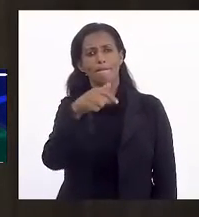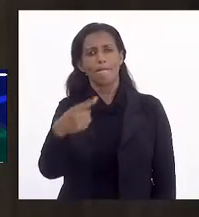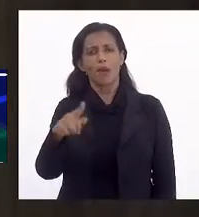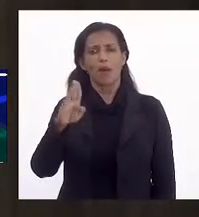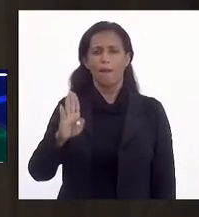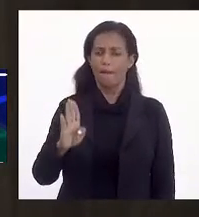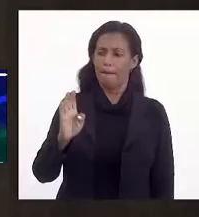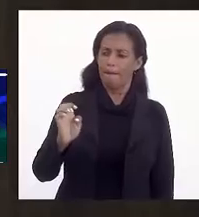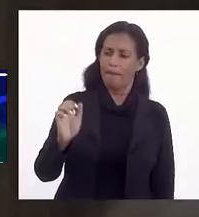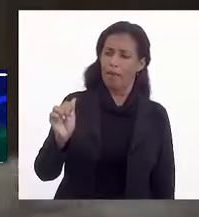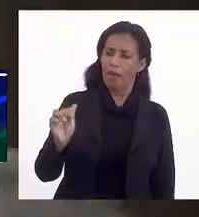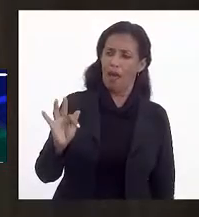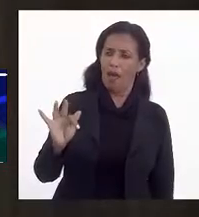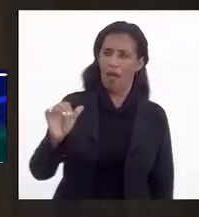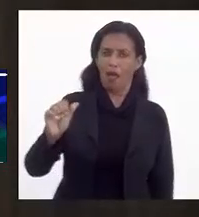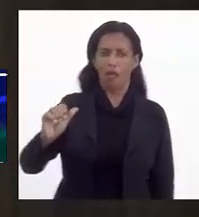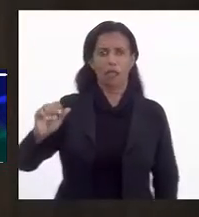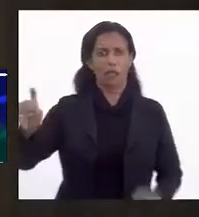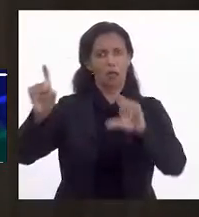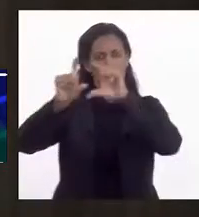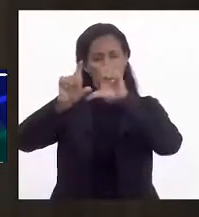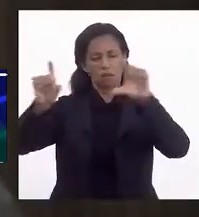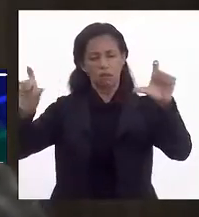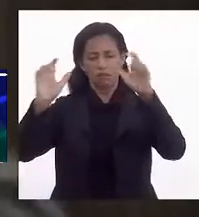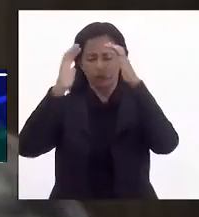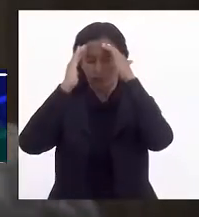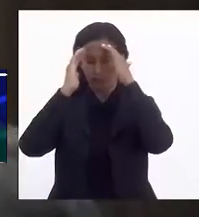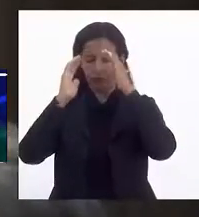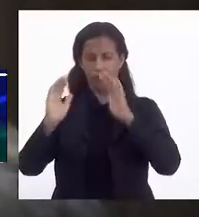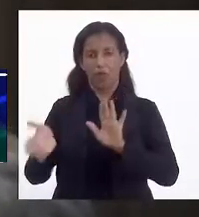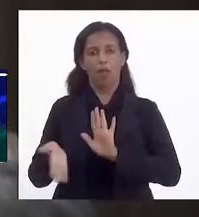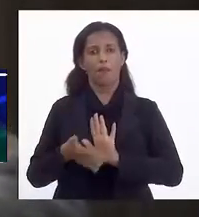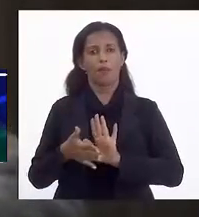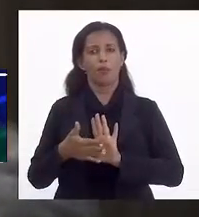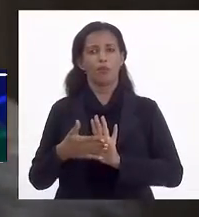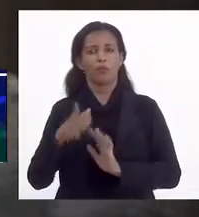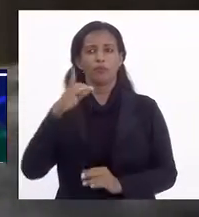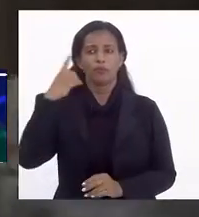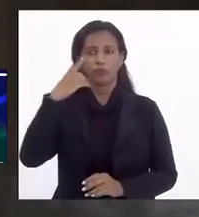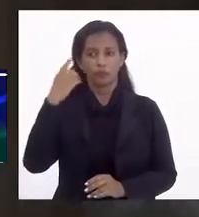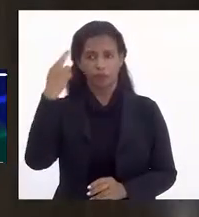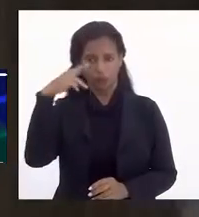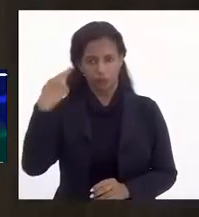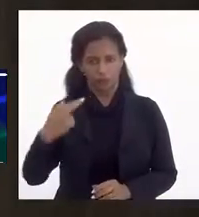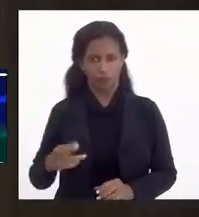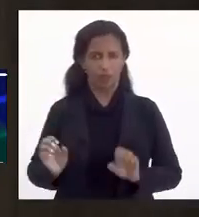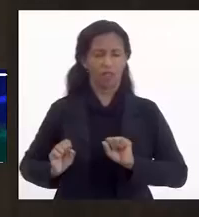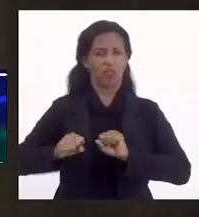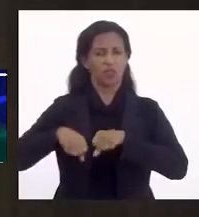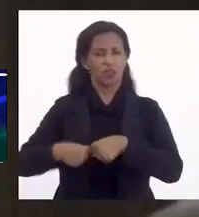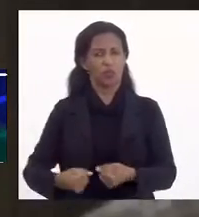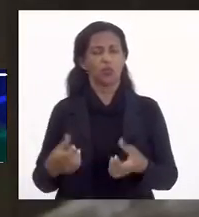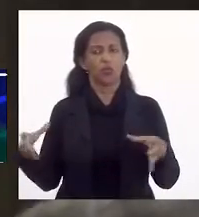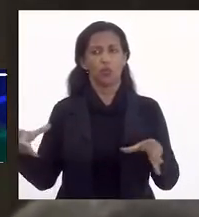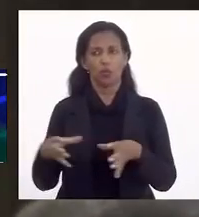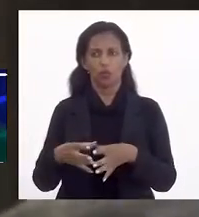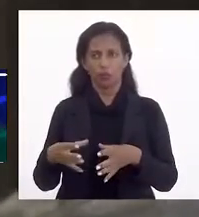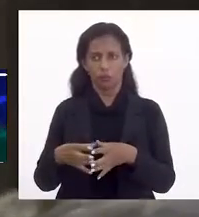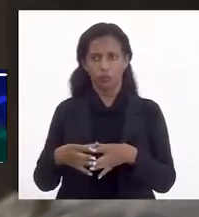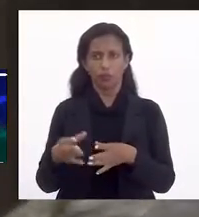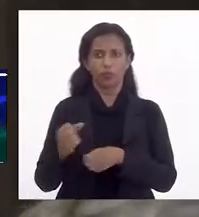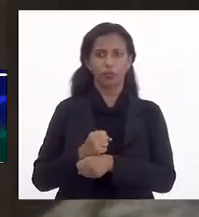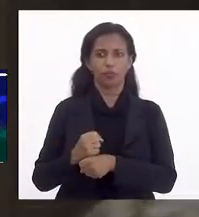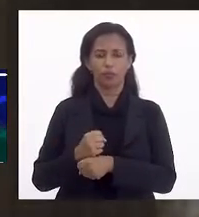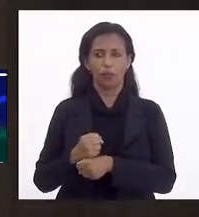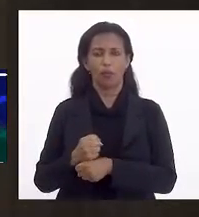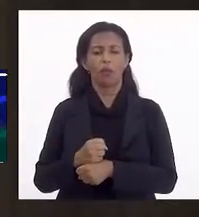Mãe Beata. Por isso, meus respeitos à proposta da deputada Renata, que se insere nesse esforço coletivo da Assembleia dos últimos anos